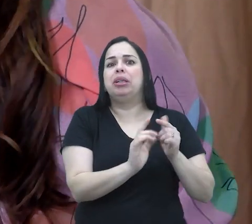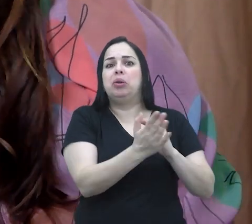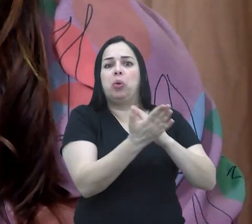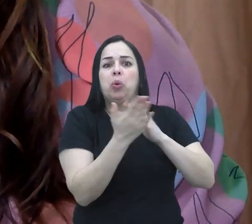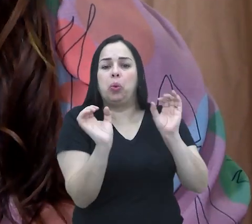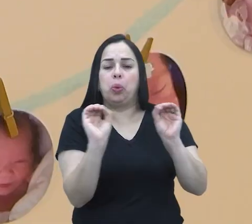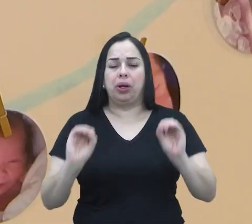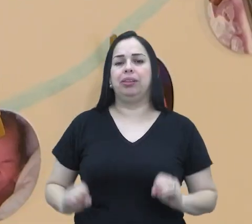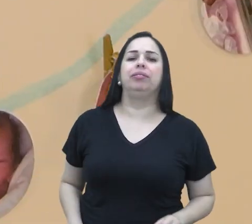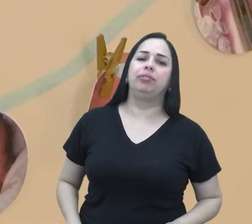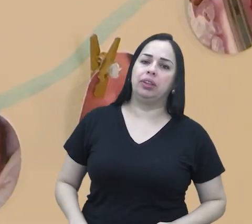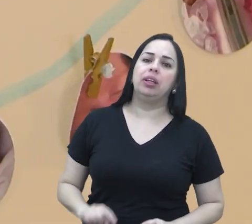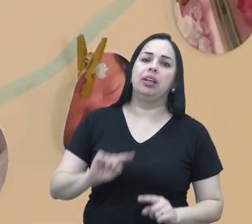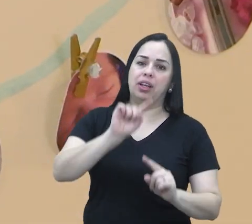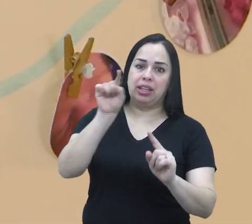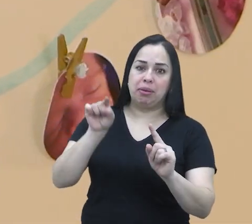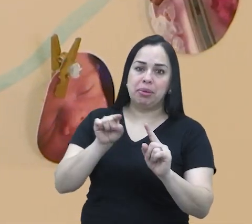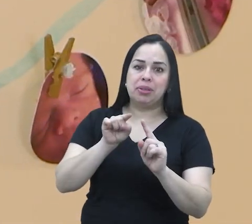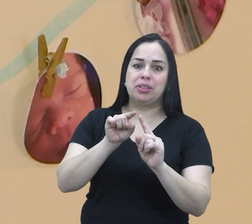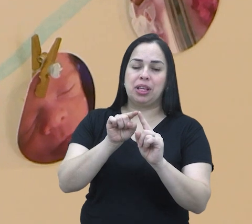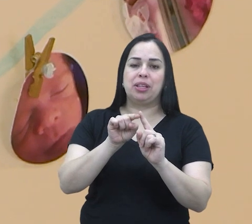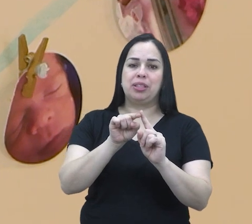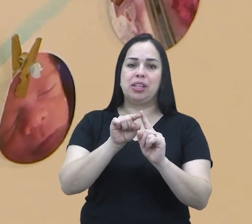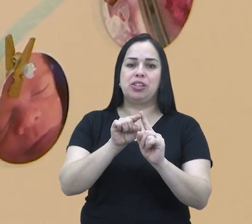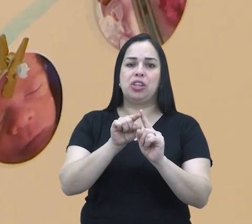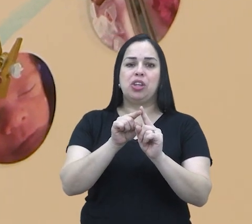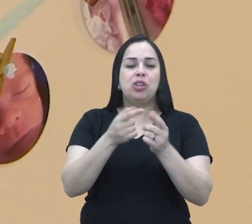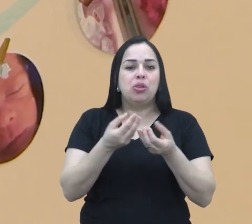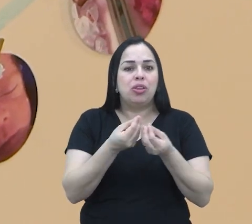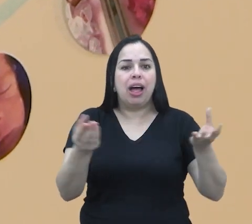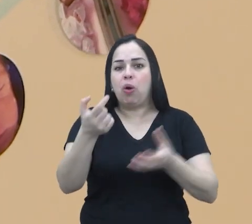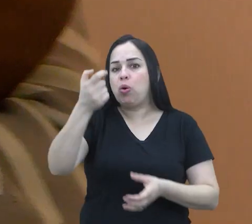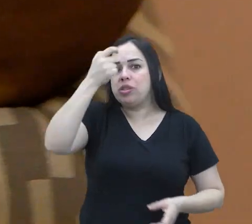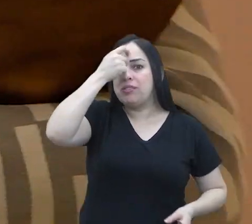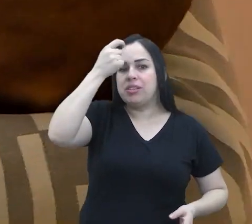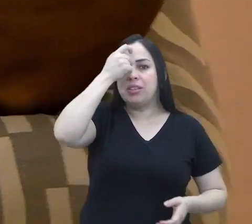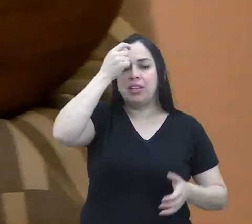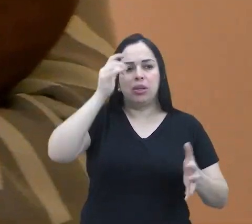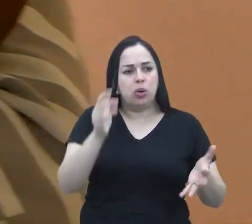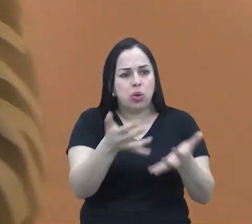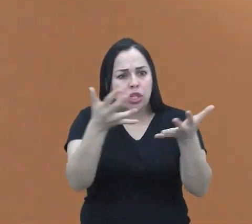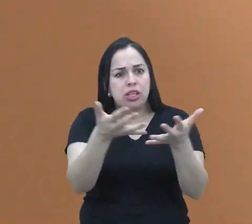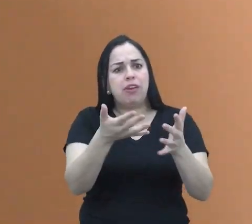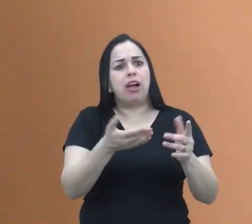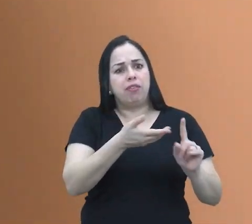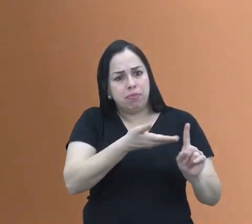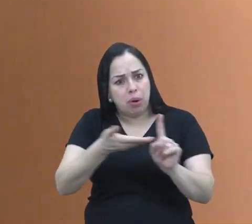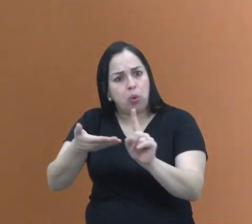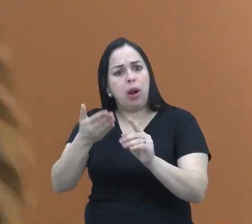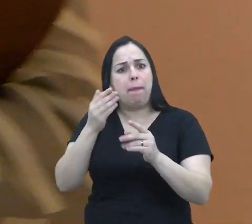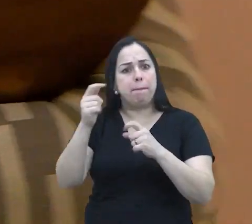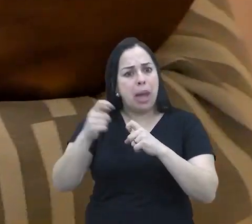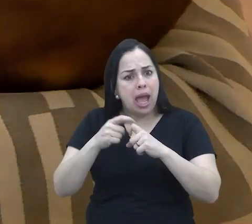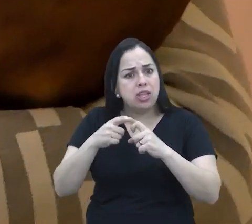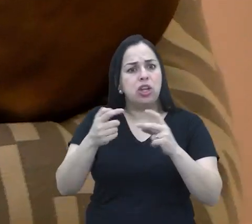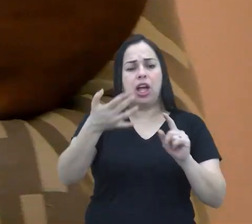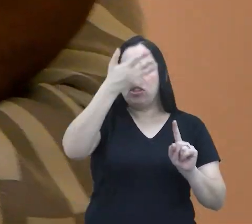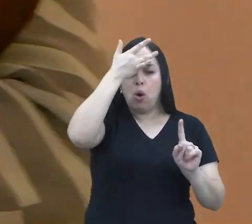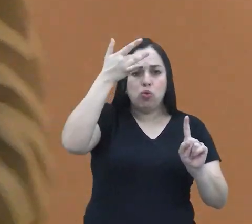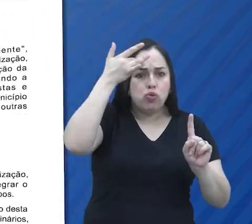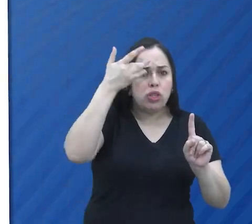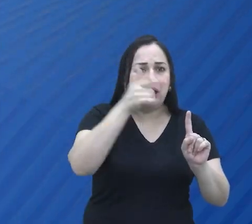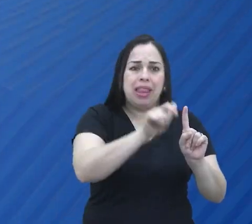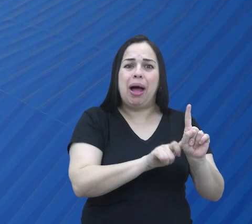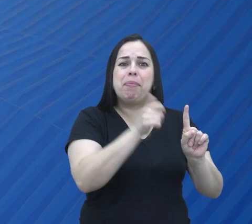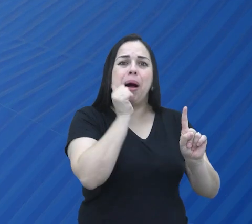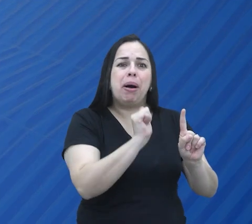não ter ajuda. Com o objetivo de promover ações de conscientização, incentivo ao cuidado e promoção da saúde mental